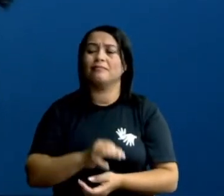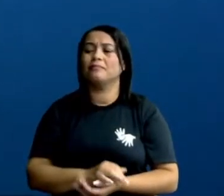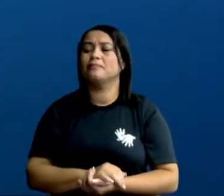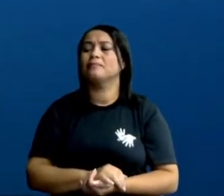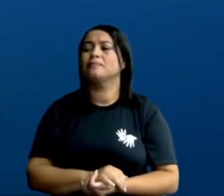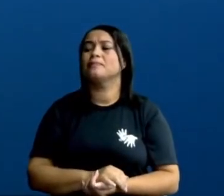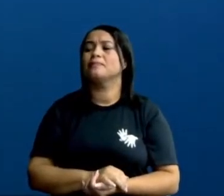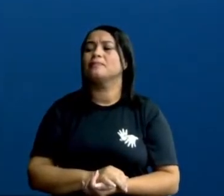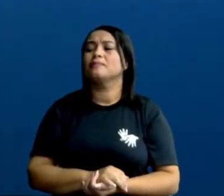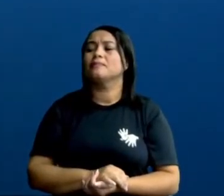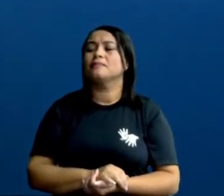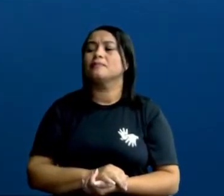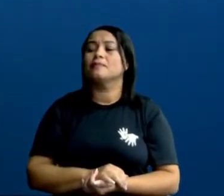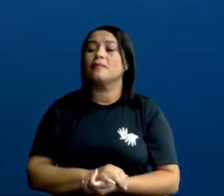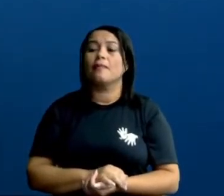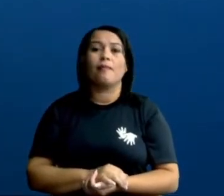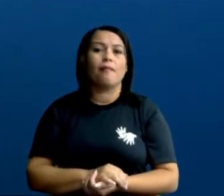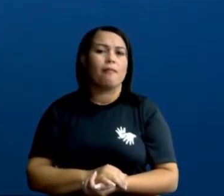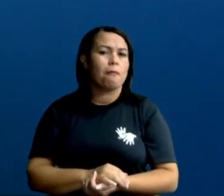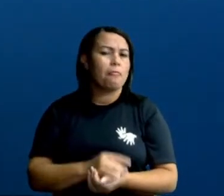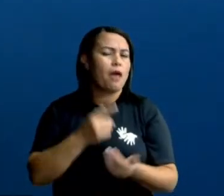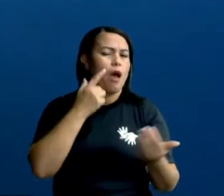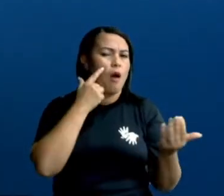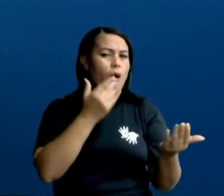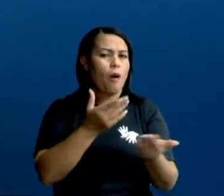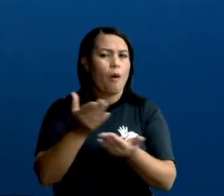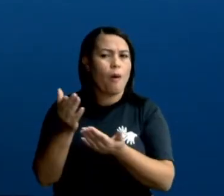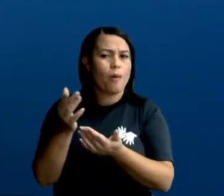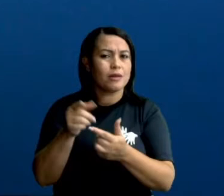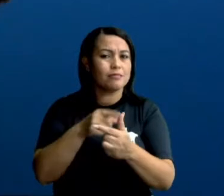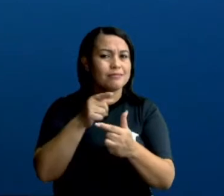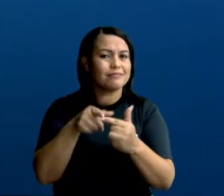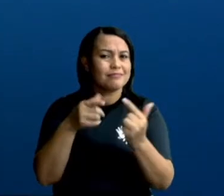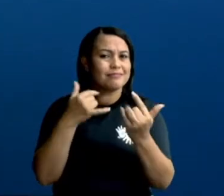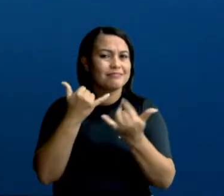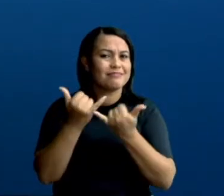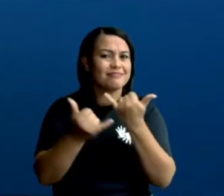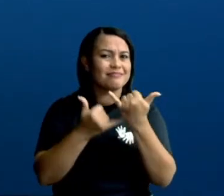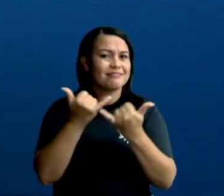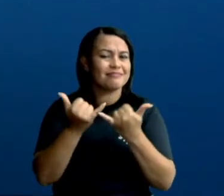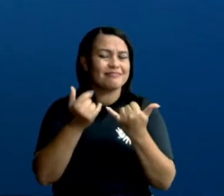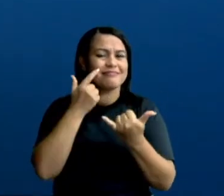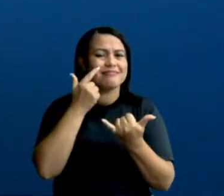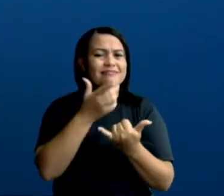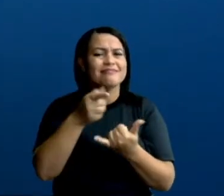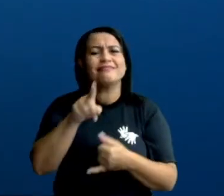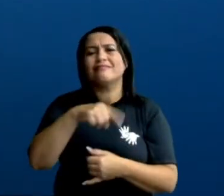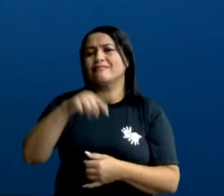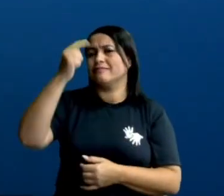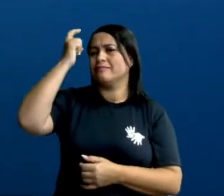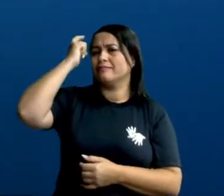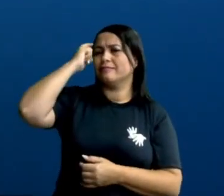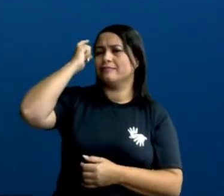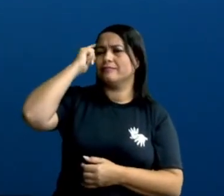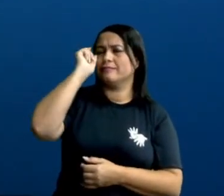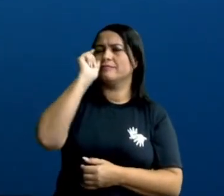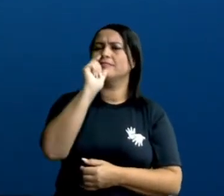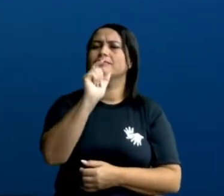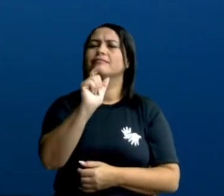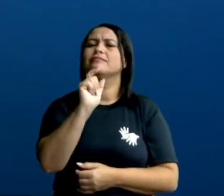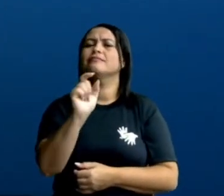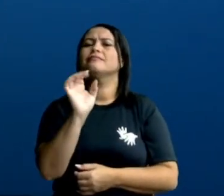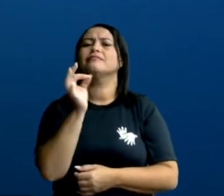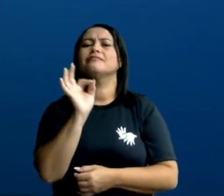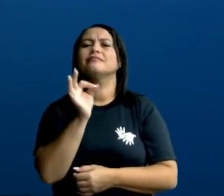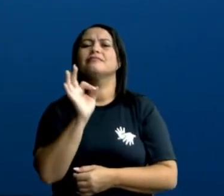gente? Olha, mais uma brincadeira. E essa você vai ter que pensar mais um pouquinho,